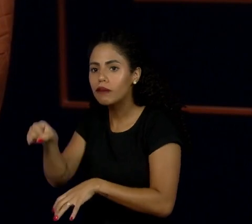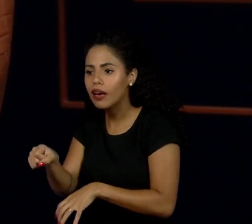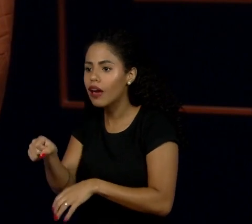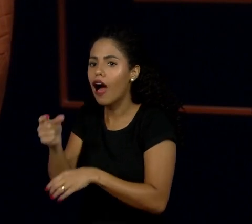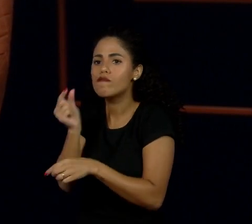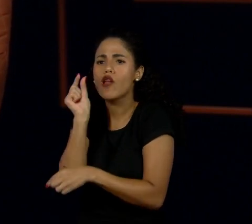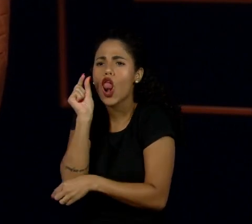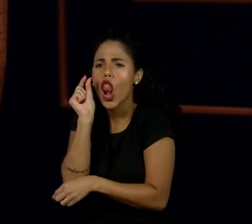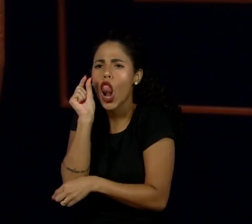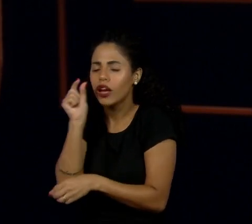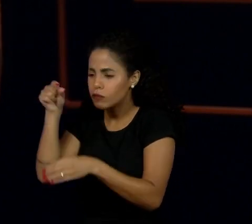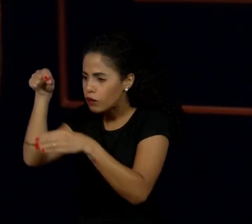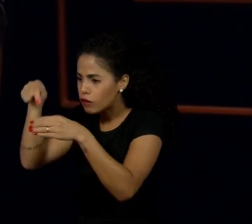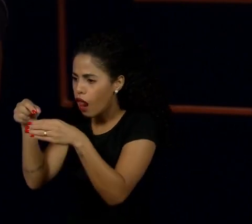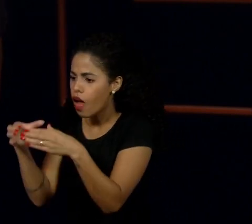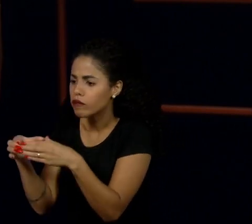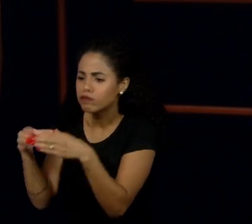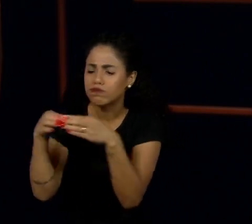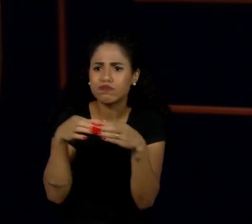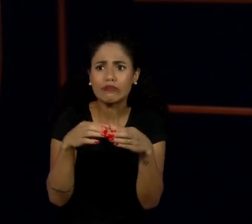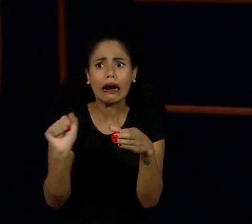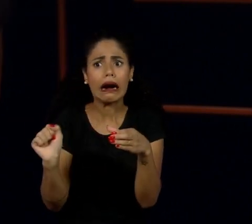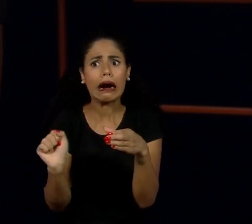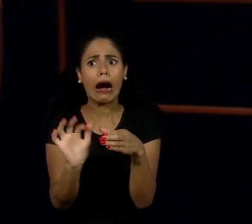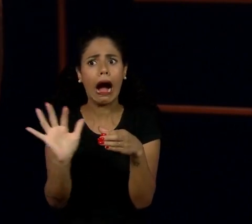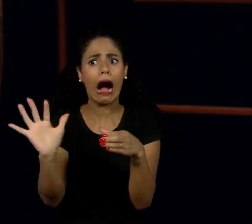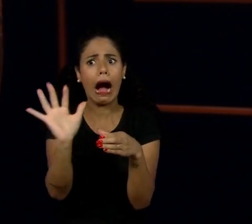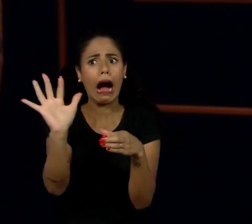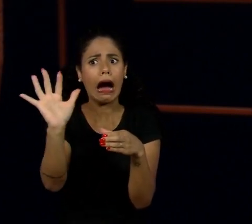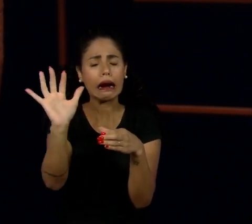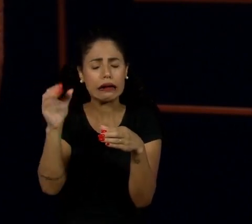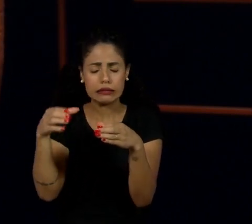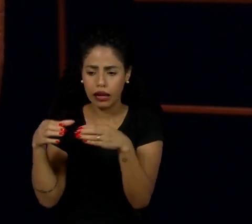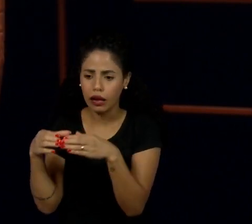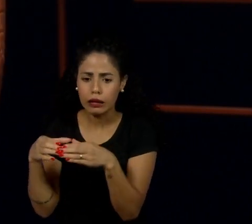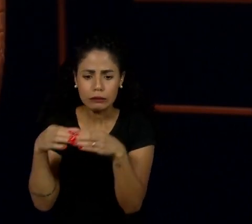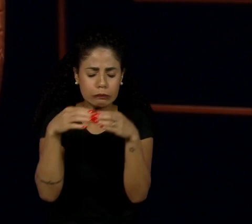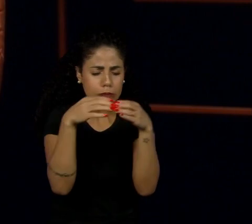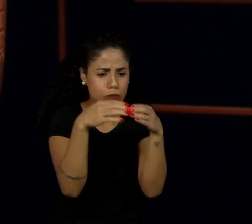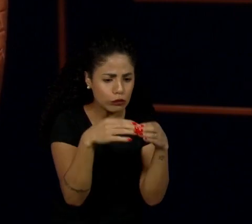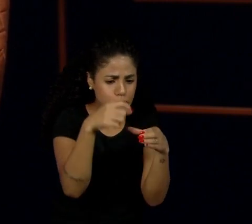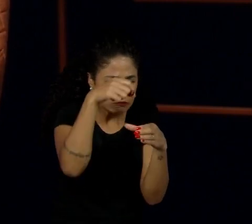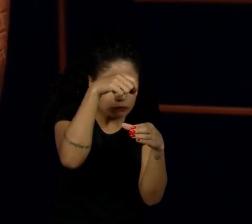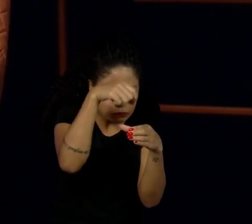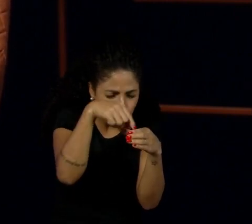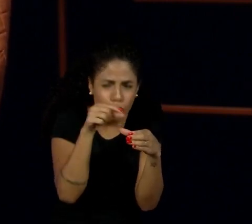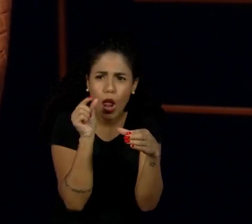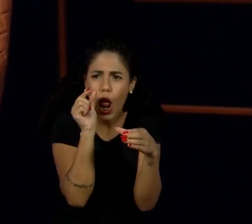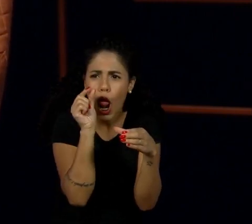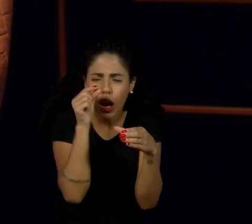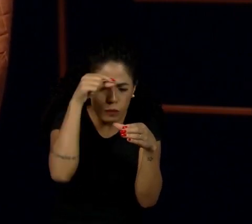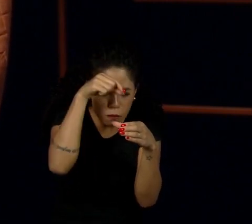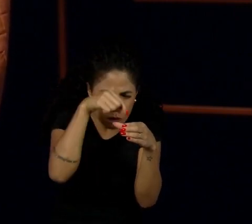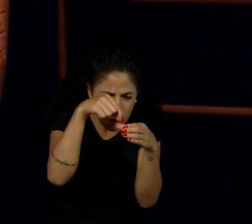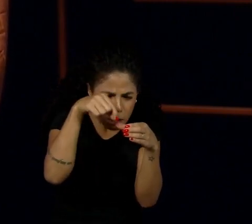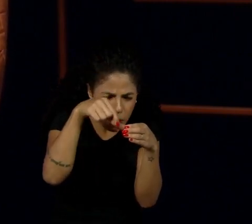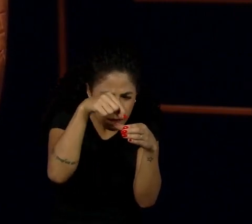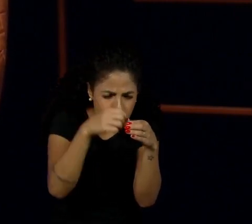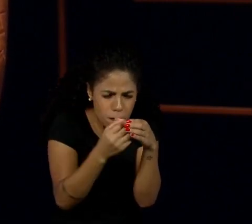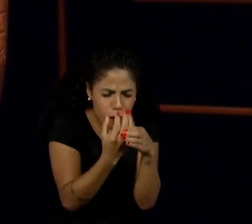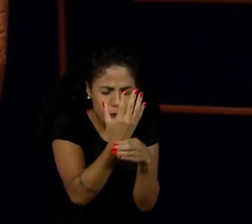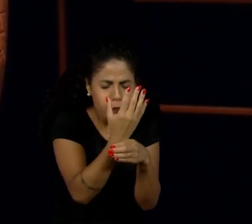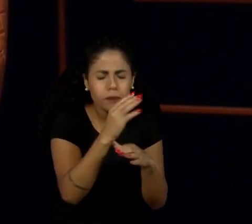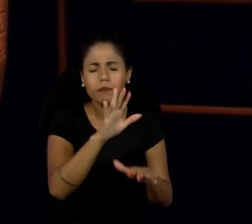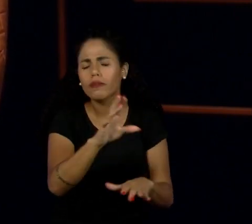uma fortuna, para colocar no jardim, e eu aprendi com o meu sogro a recolher as sementes. E um cara em Ubatuba, um dia, quando eu